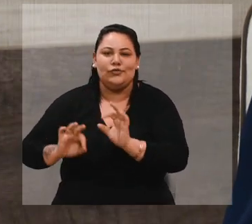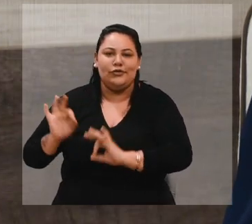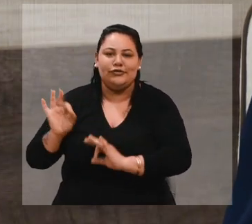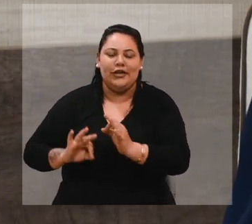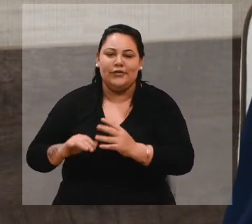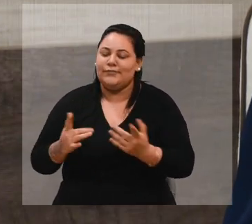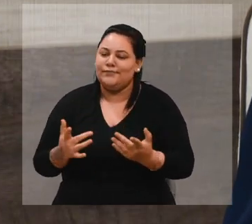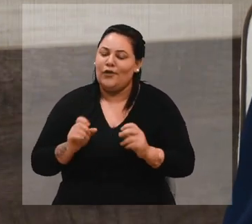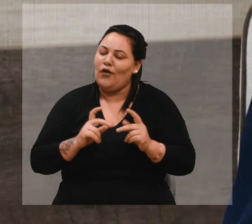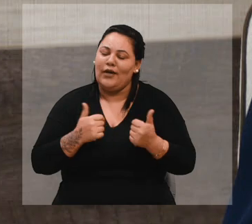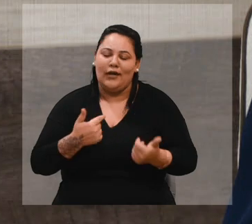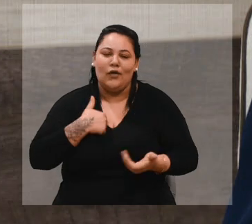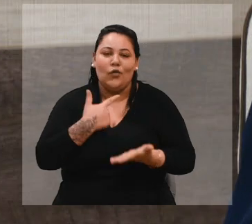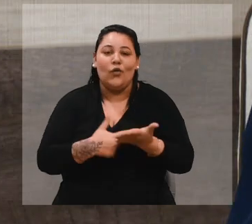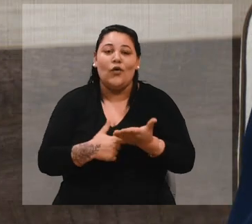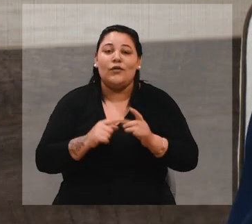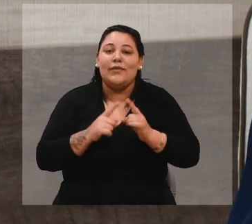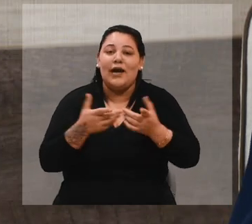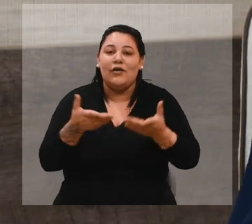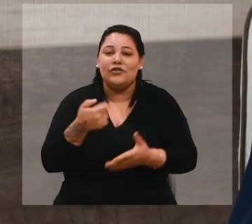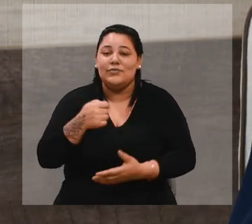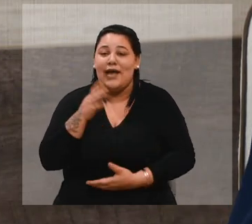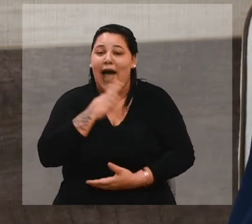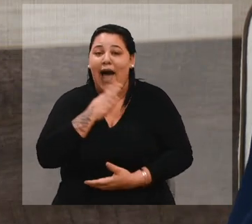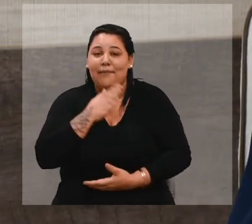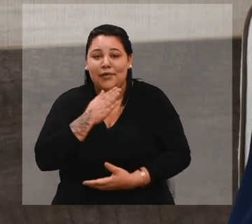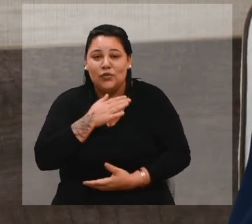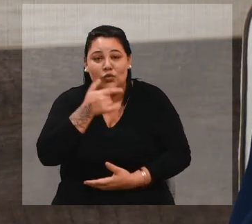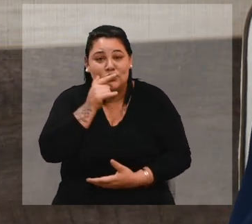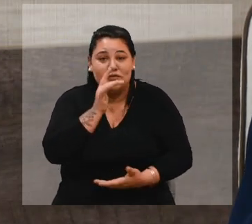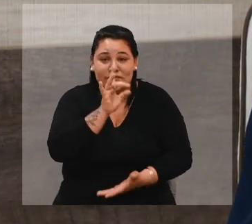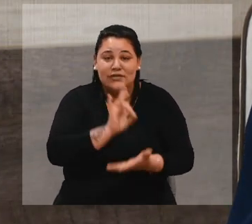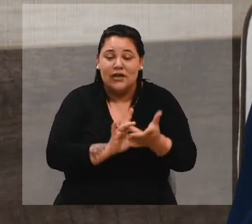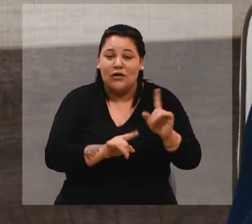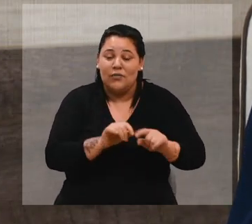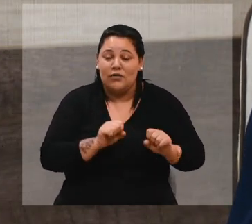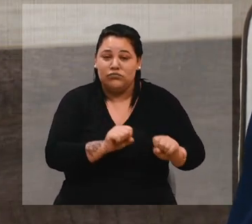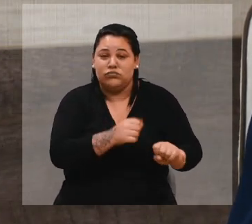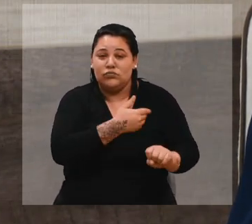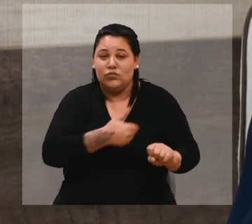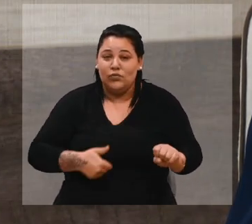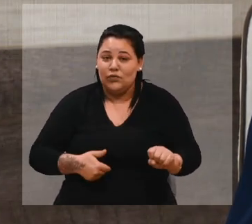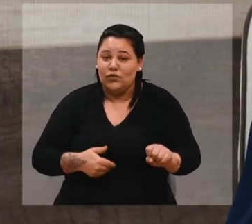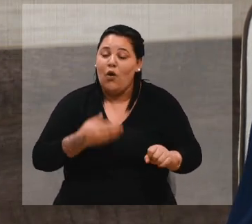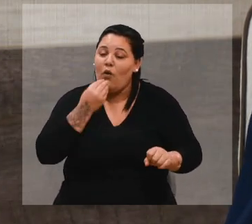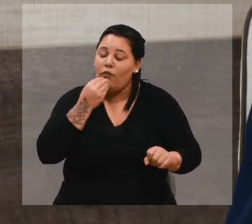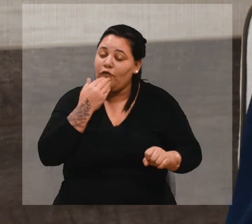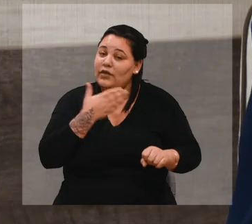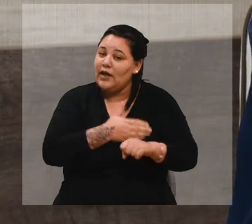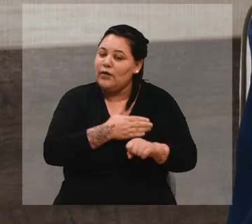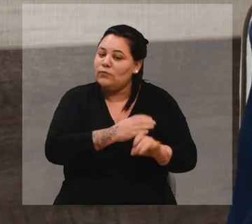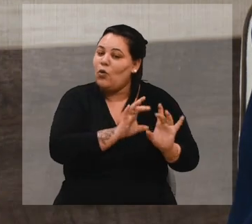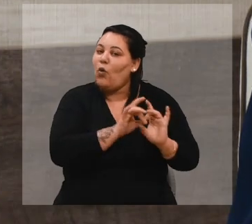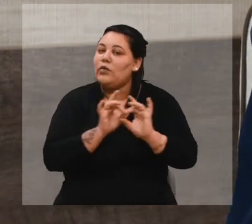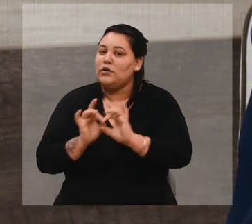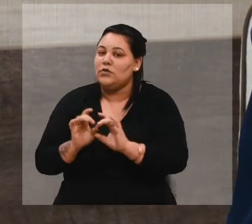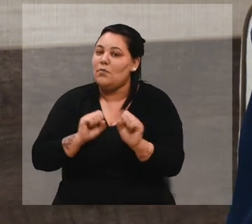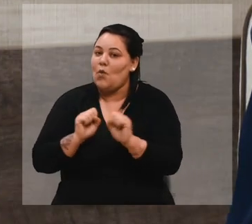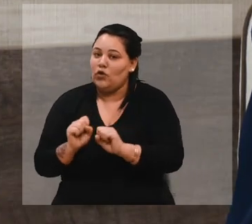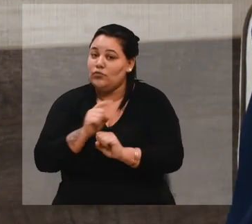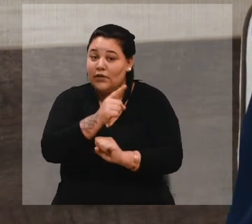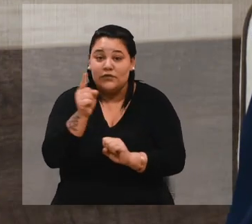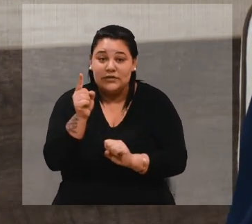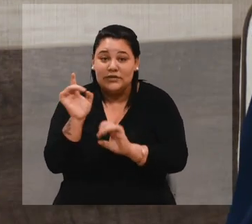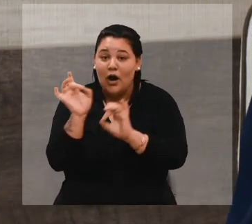mas agora nós precisamos agilizar o mercado público dentro do contexto total da Maesa. Então, para o nosso